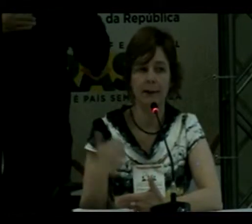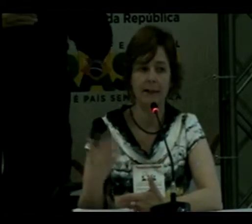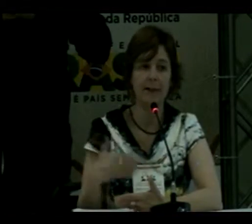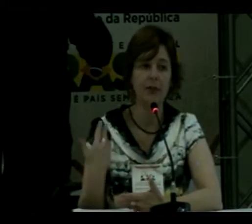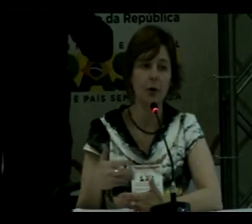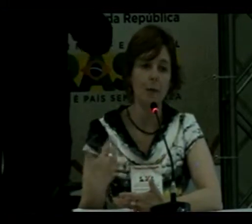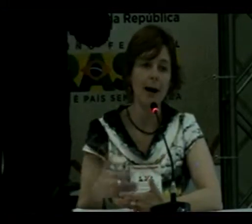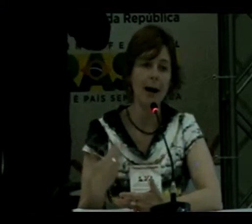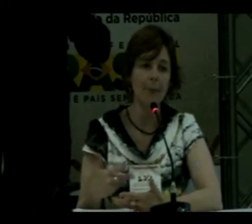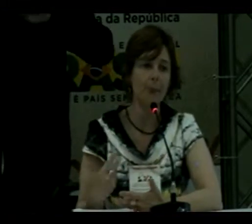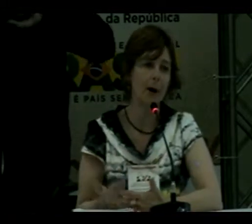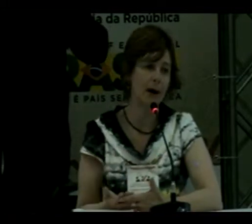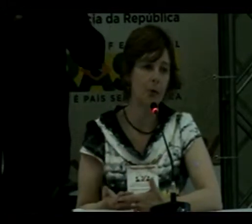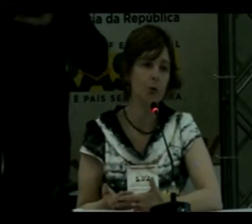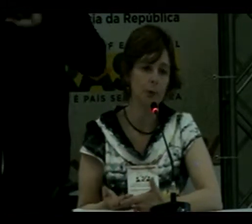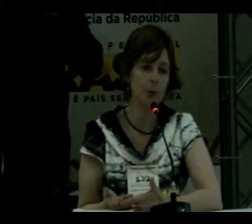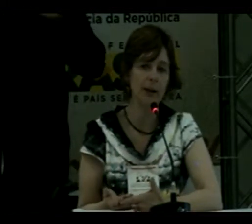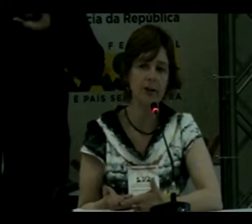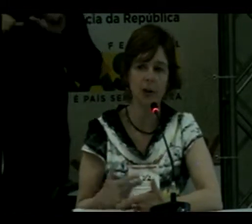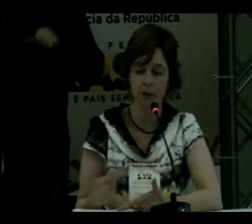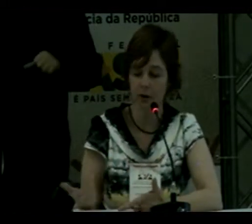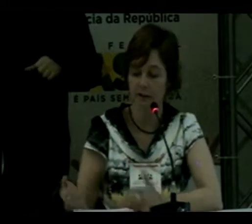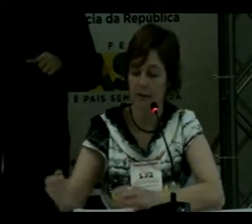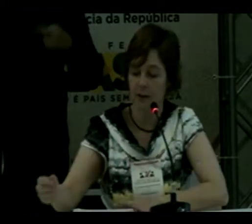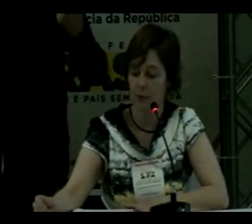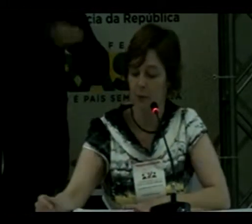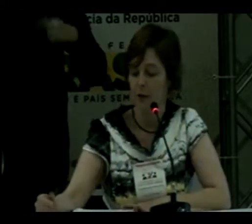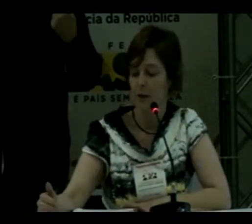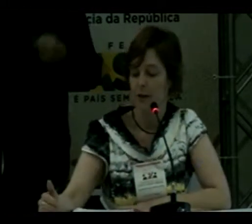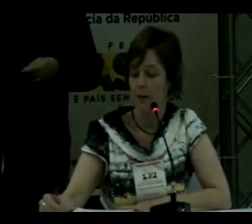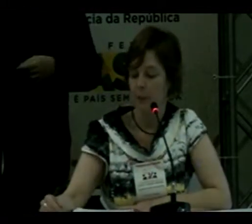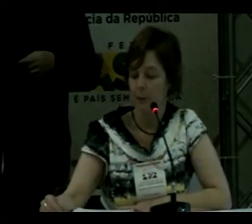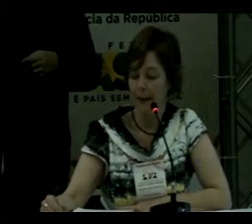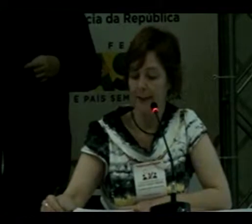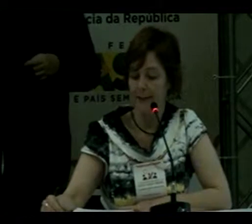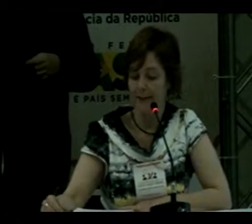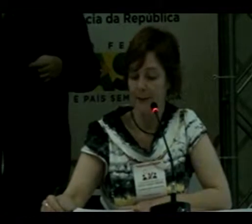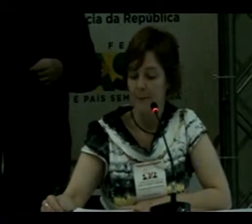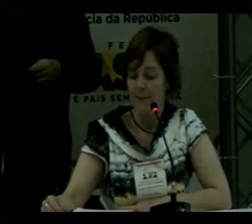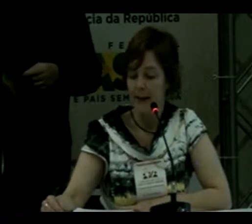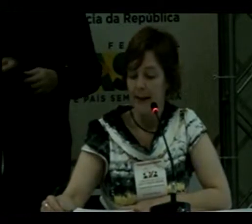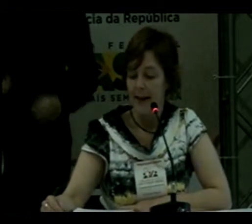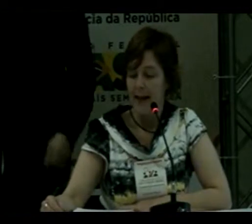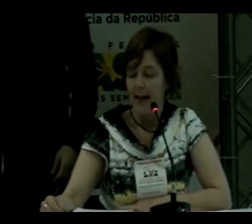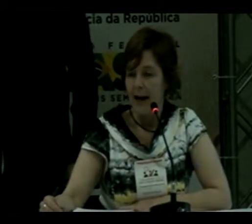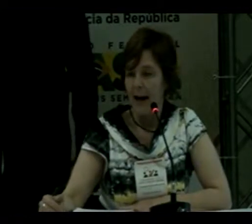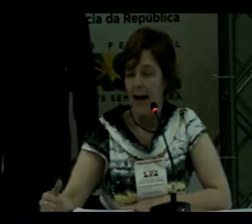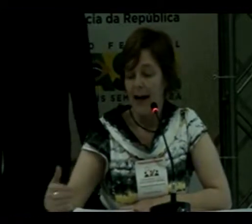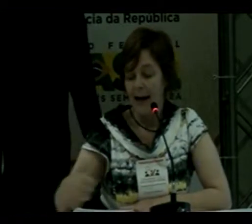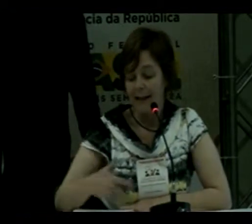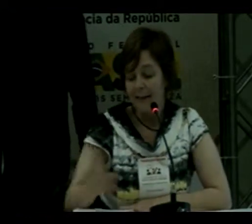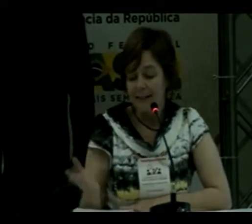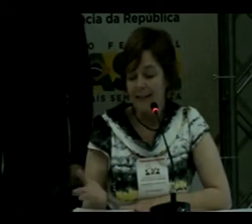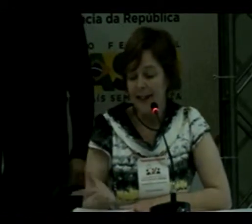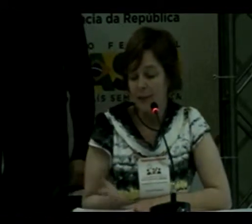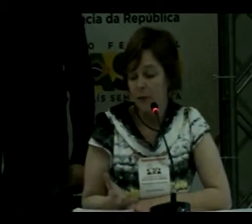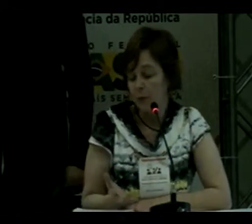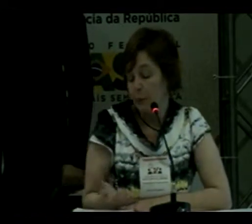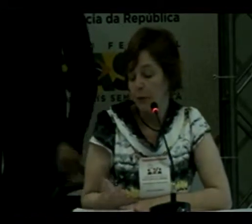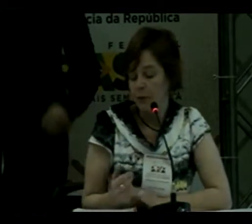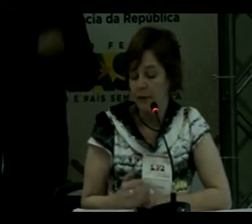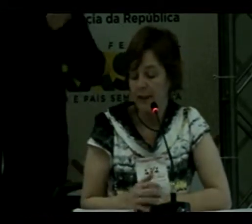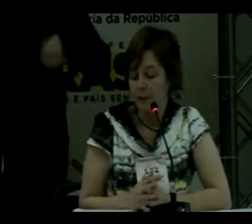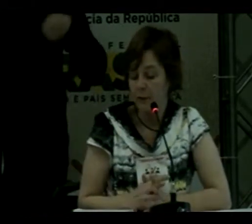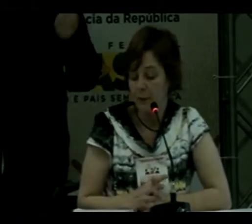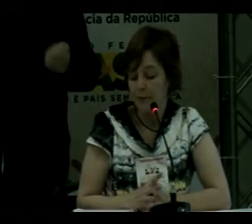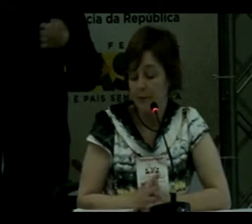construir, né, transformar a cultura política que nós temos no país. A necessidade, do